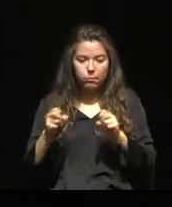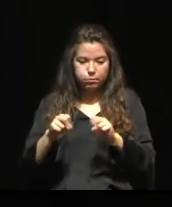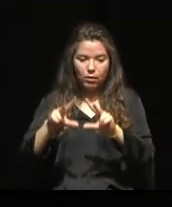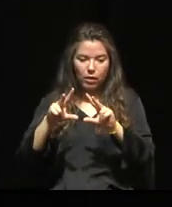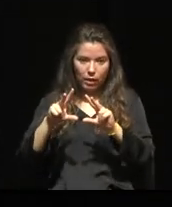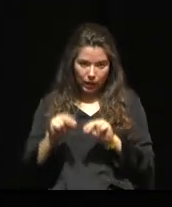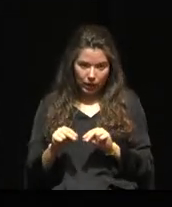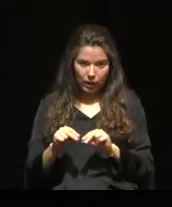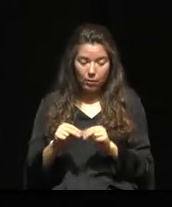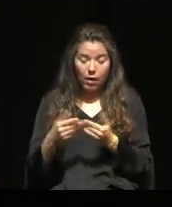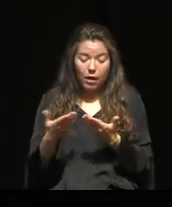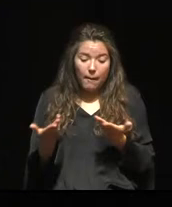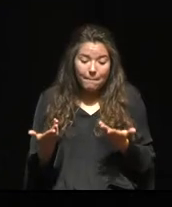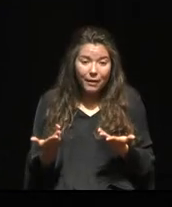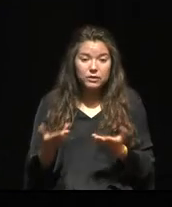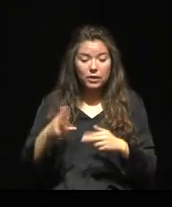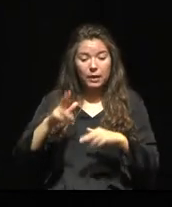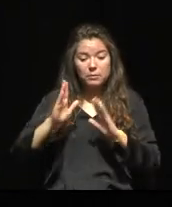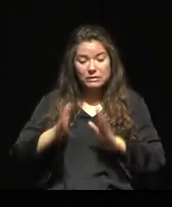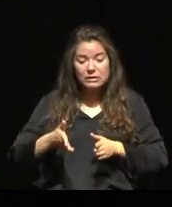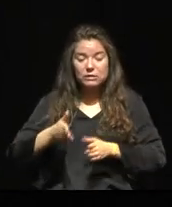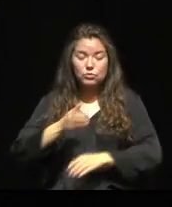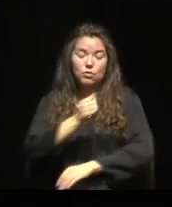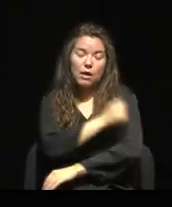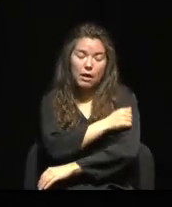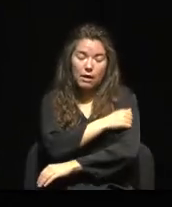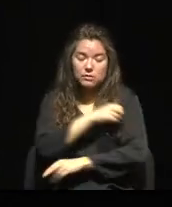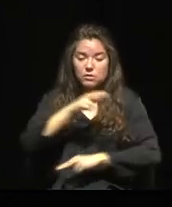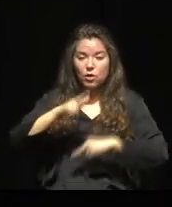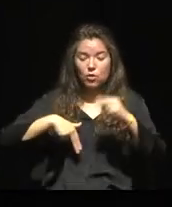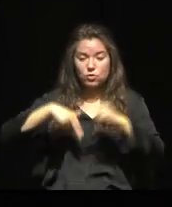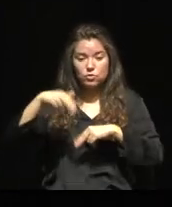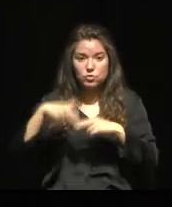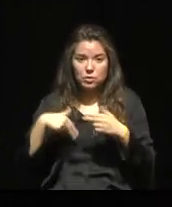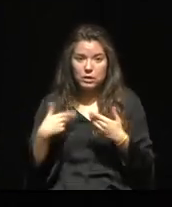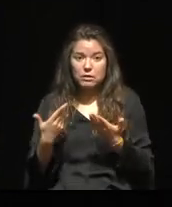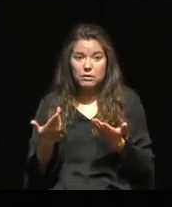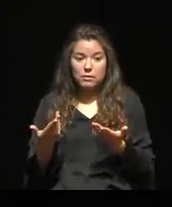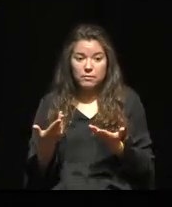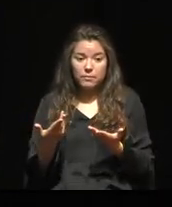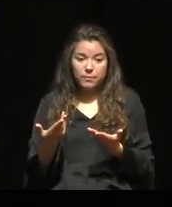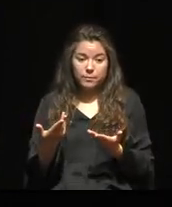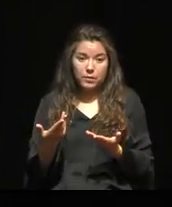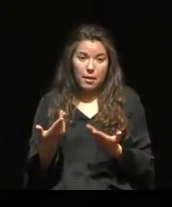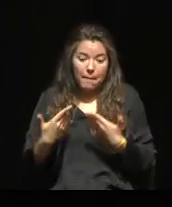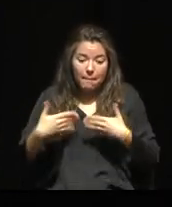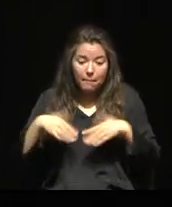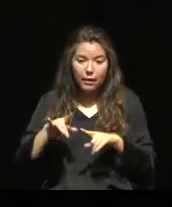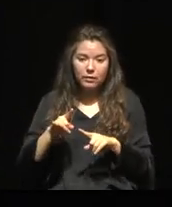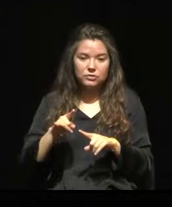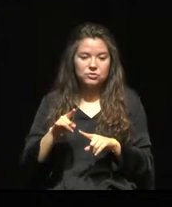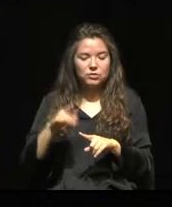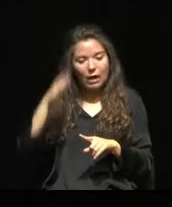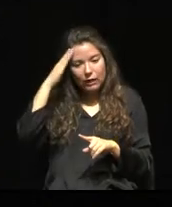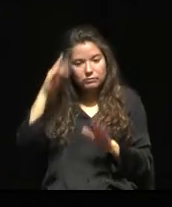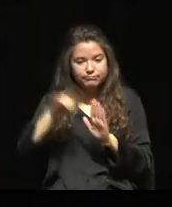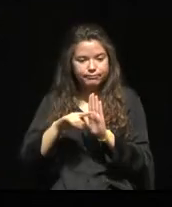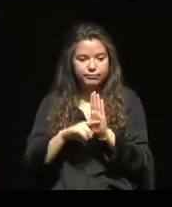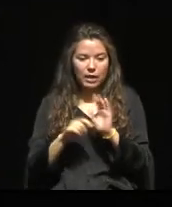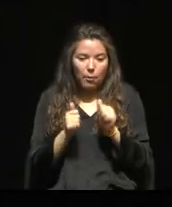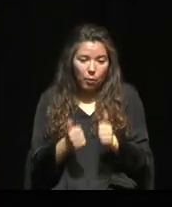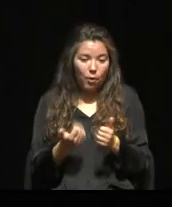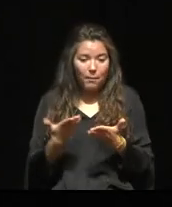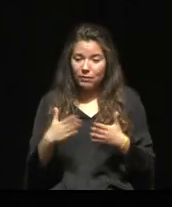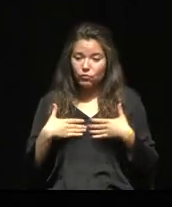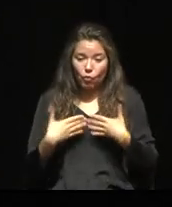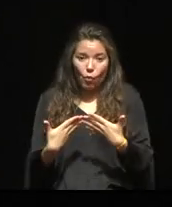salubridade e Constru a habitação não contestam que isto seria não contestam que isto seria uma boa medida mas não se